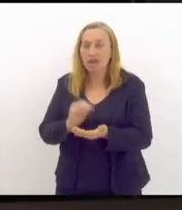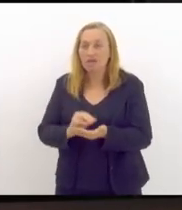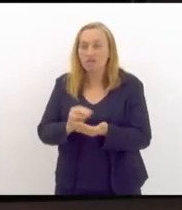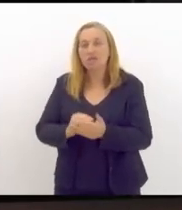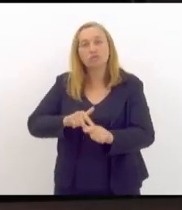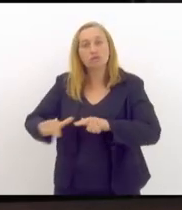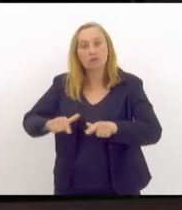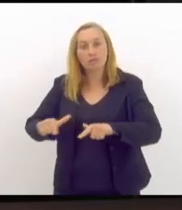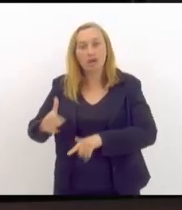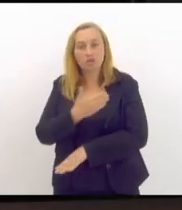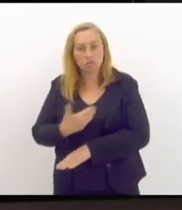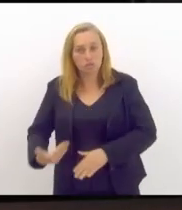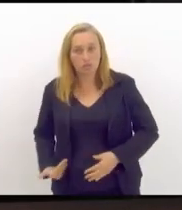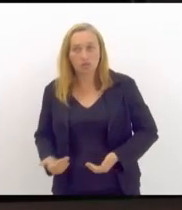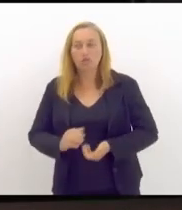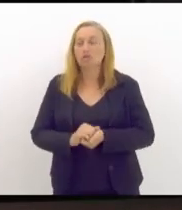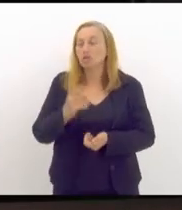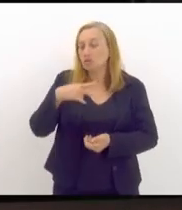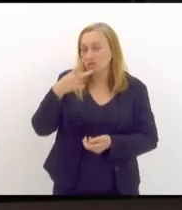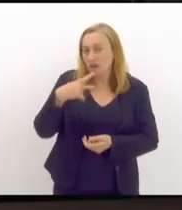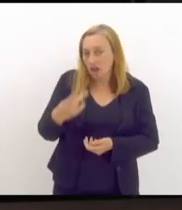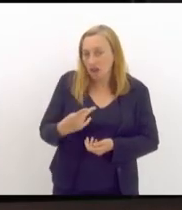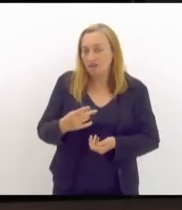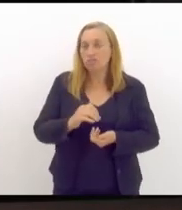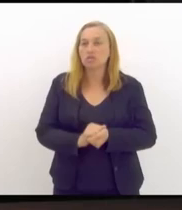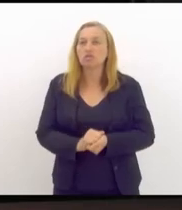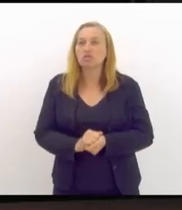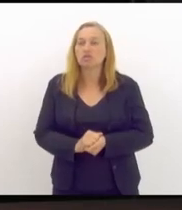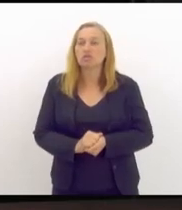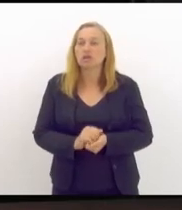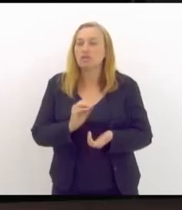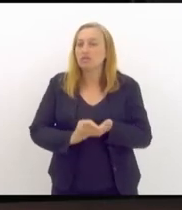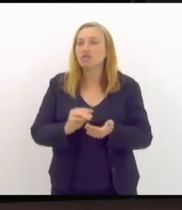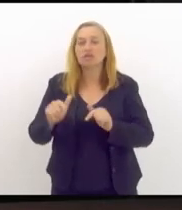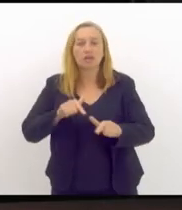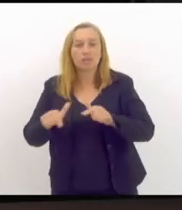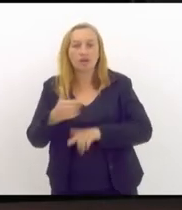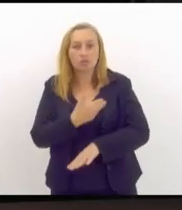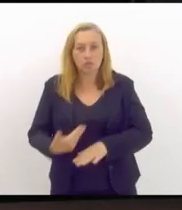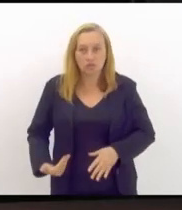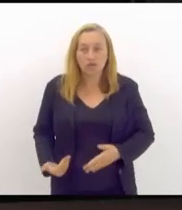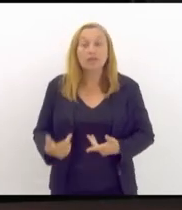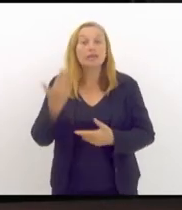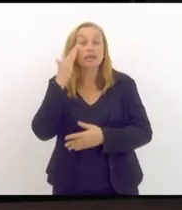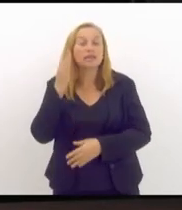quando nós falamos de ausência da intervenção do poder público nós entendemos